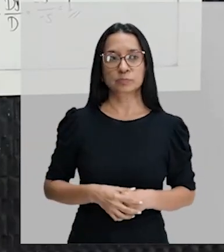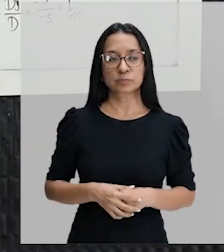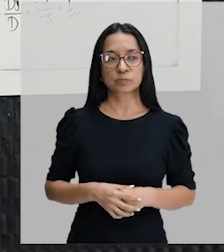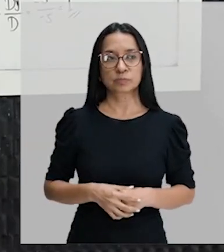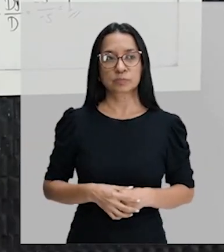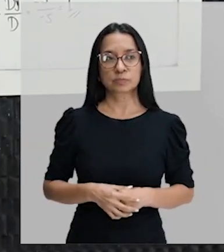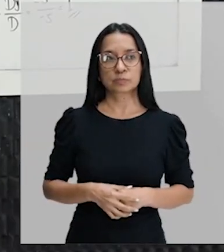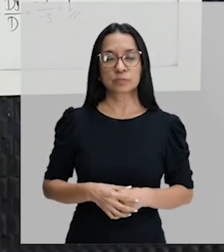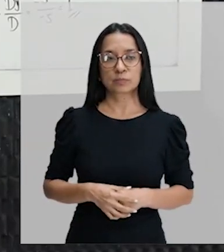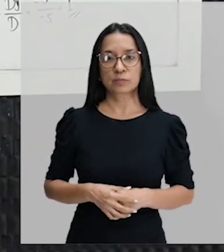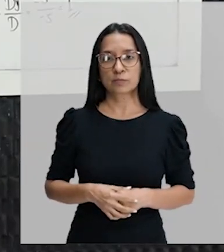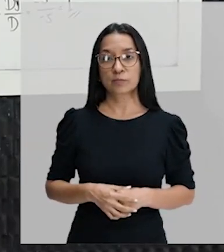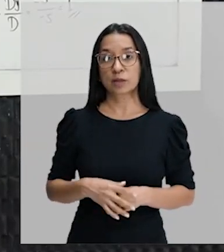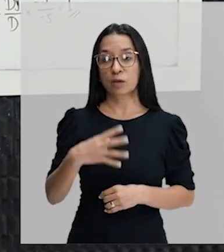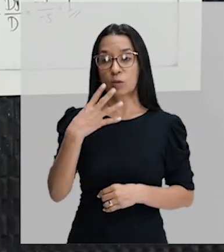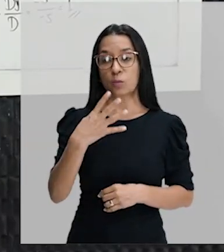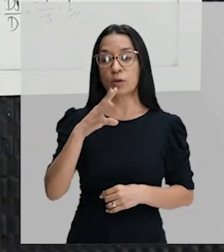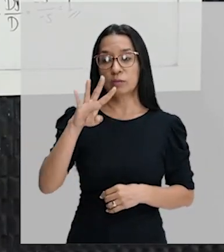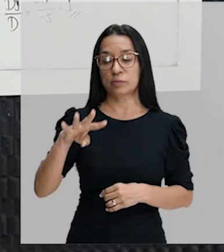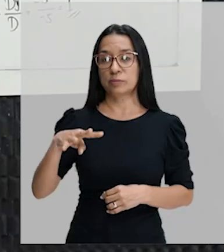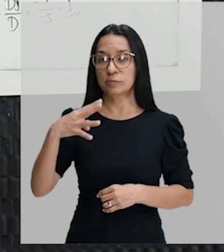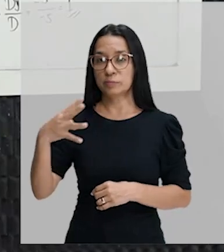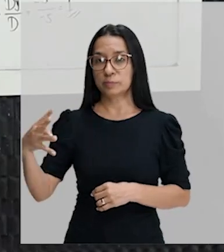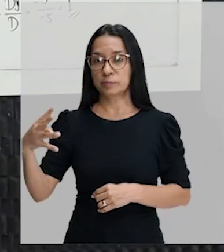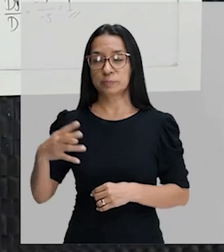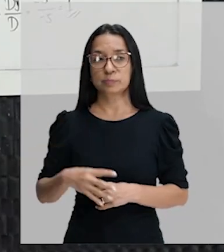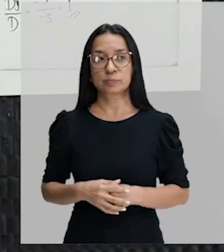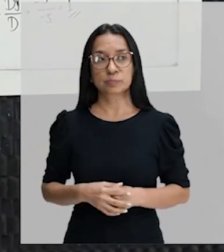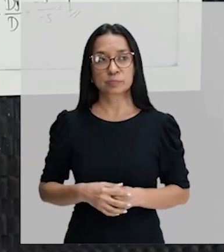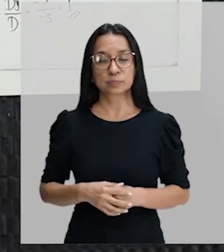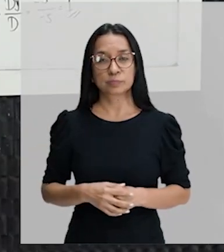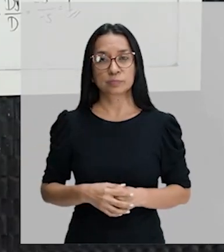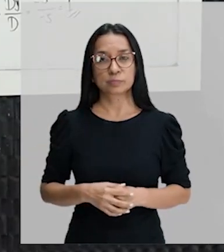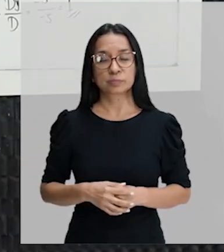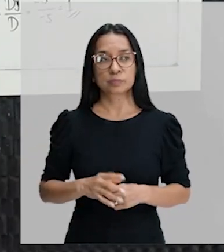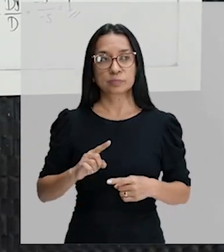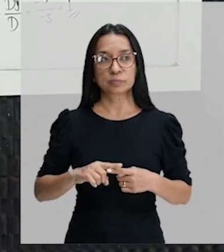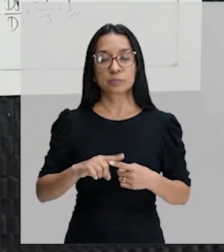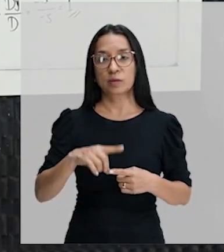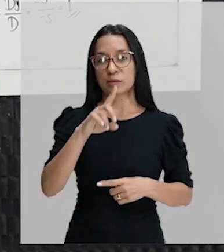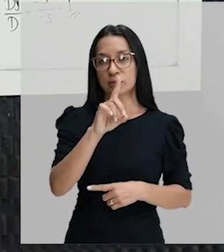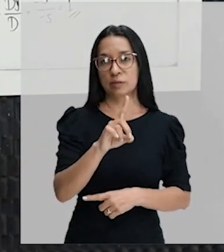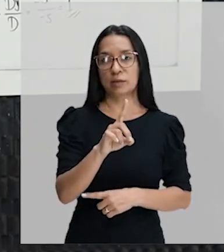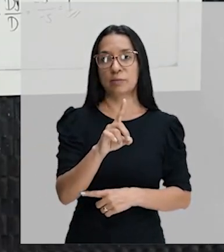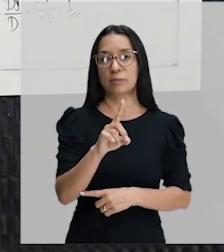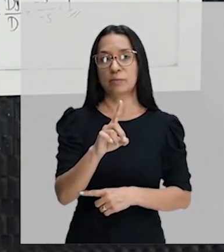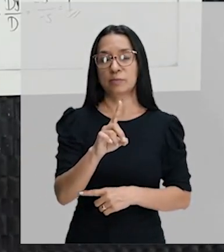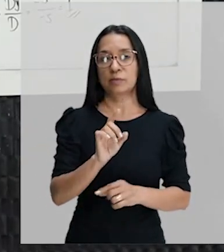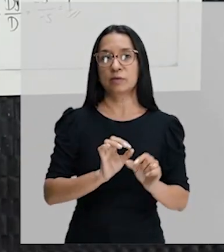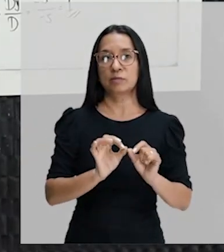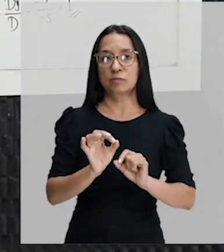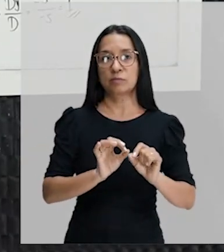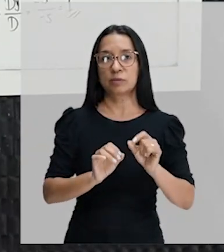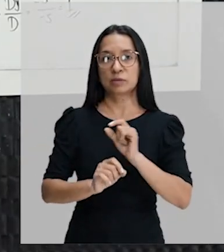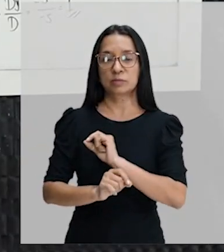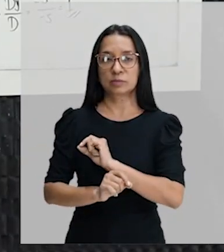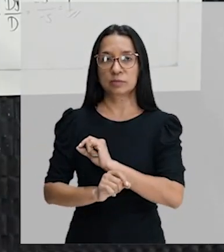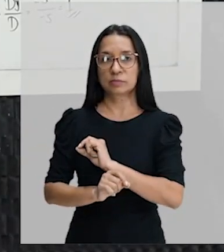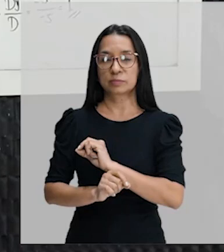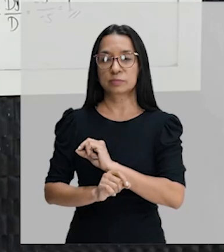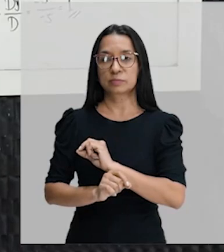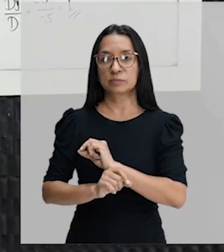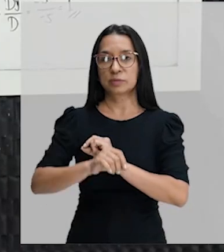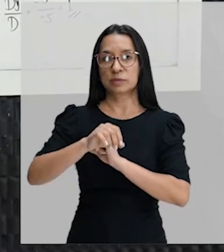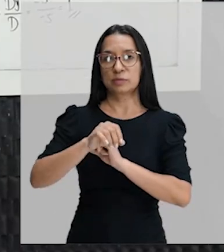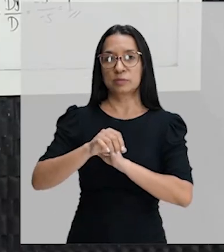Então, 4 matrizes. Certo? Então vamos lá. A matriz D é formada pelos coeficientes